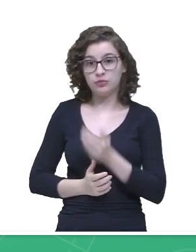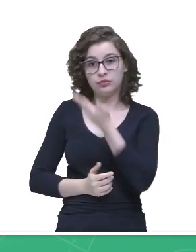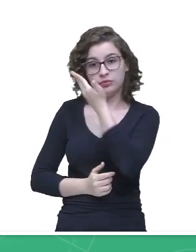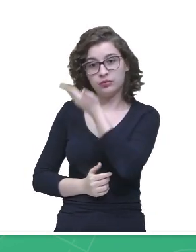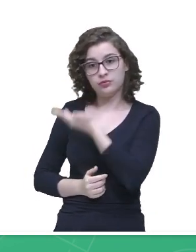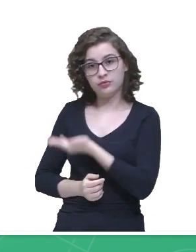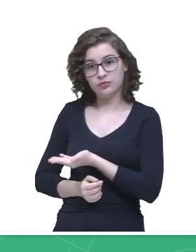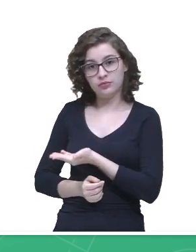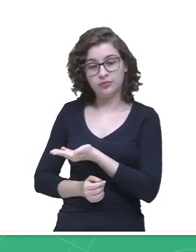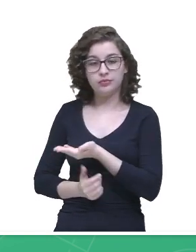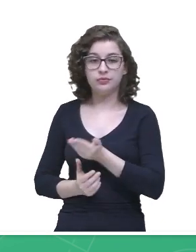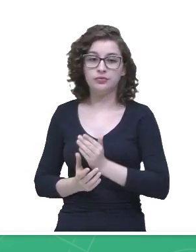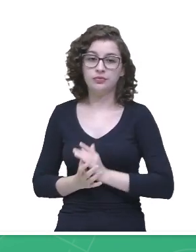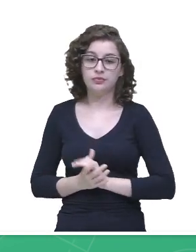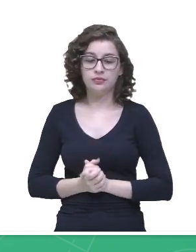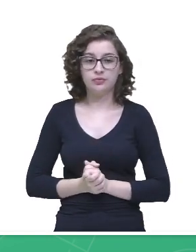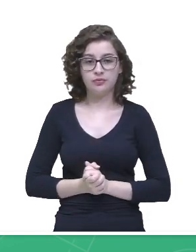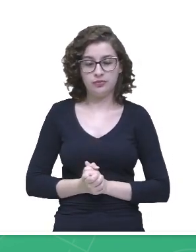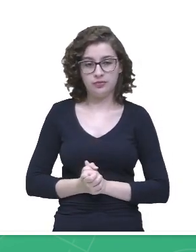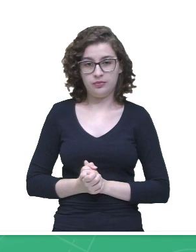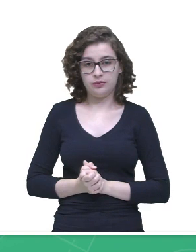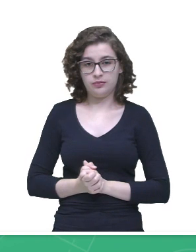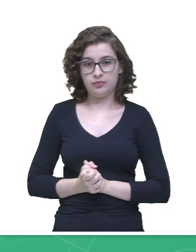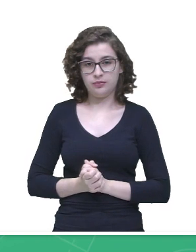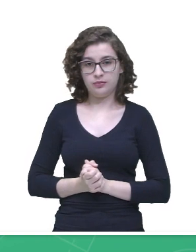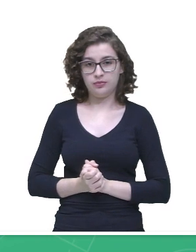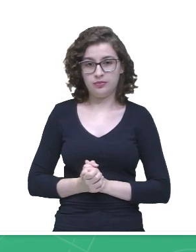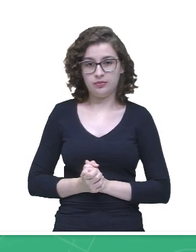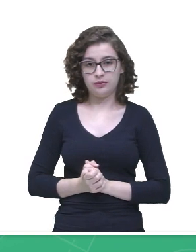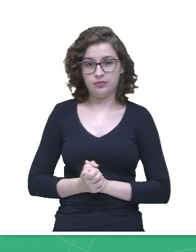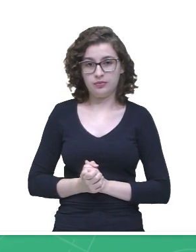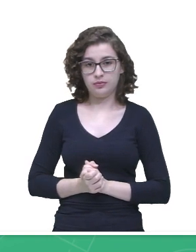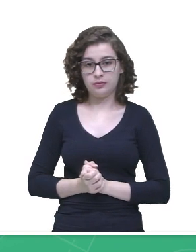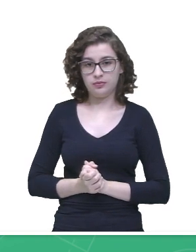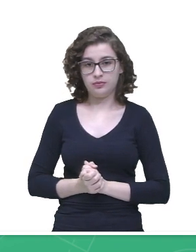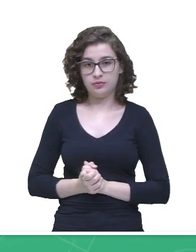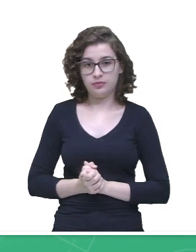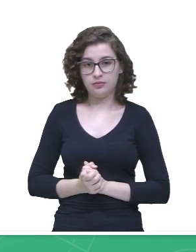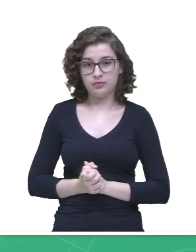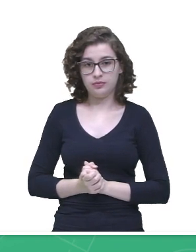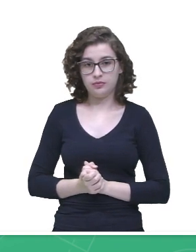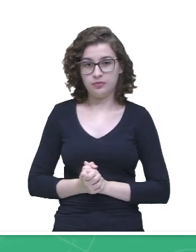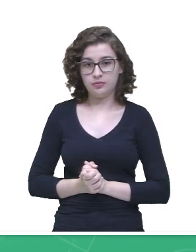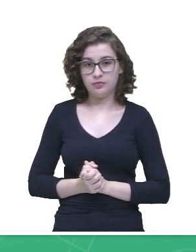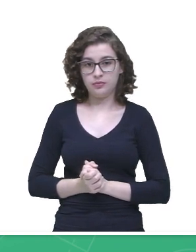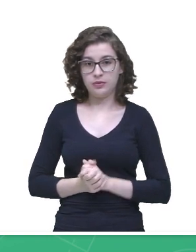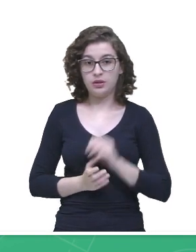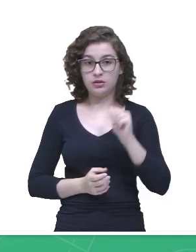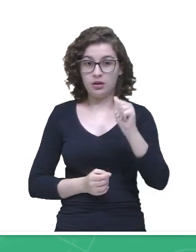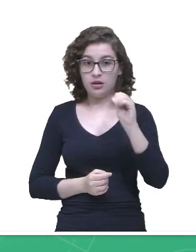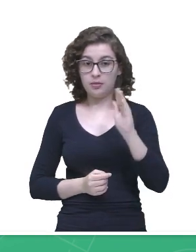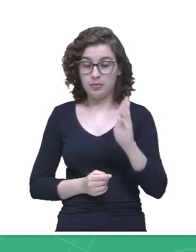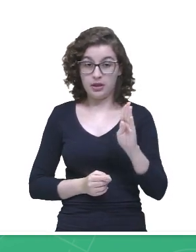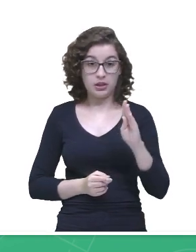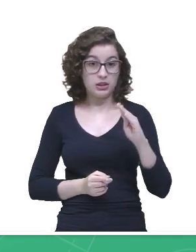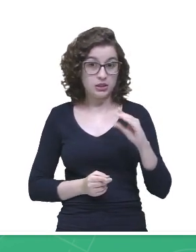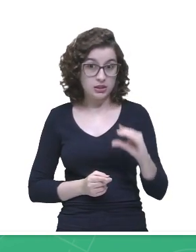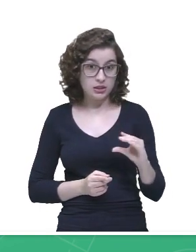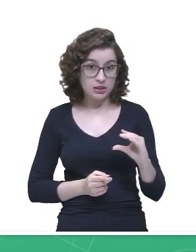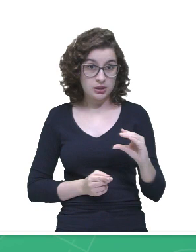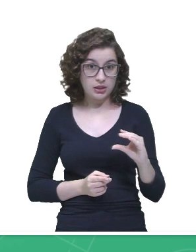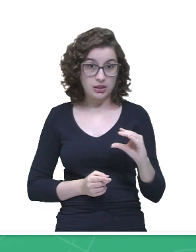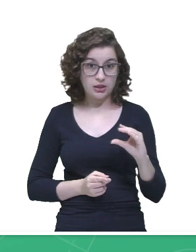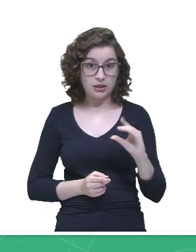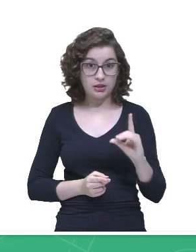verbos irregulares em pretérito perfeito composto del indicativo. Nós temos aí A, B, C, D,